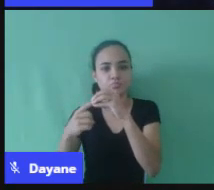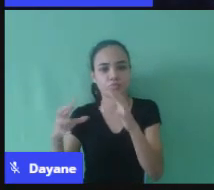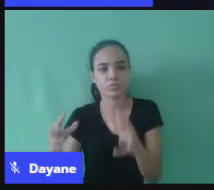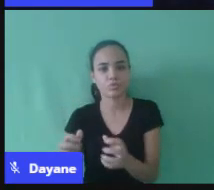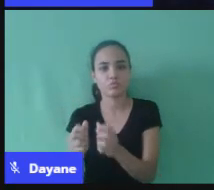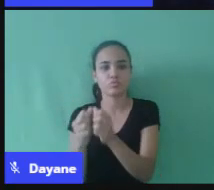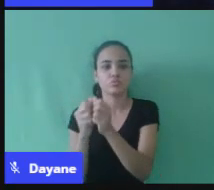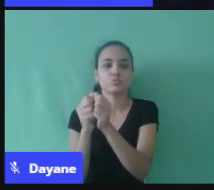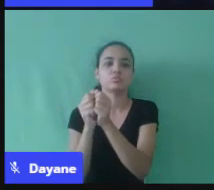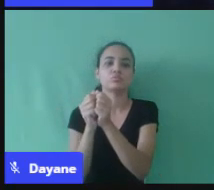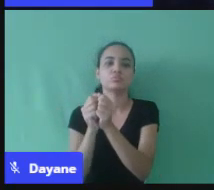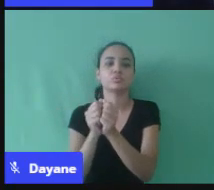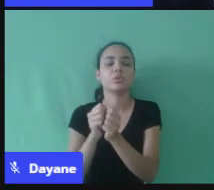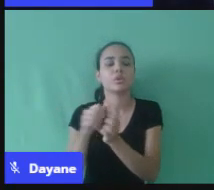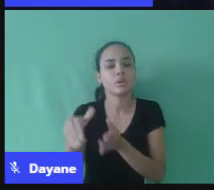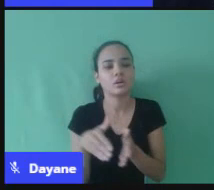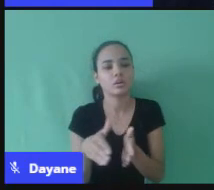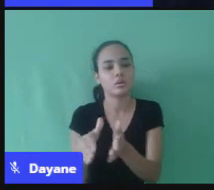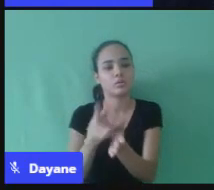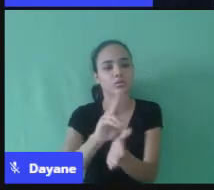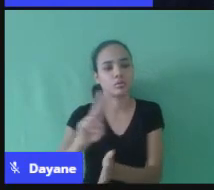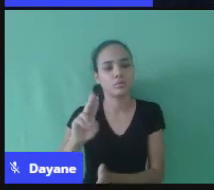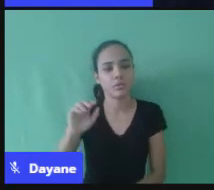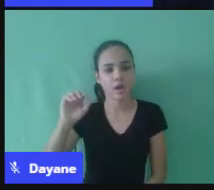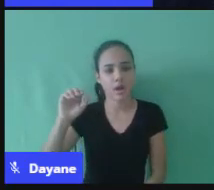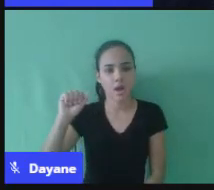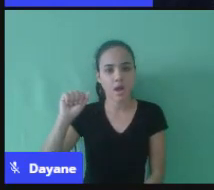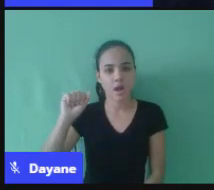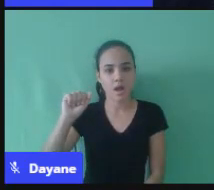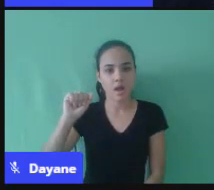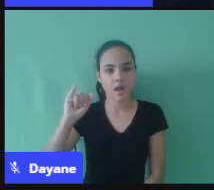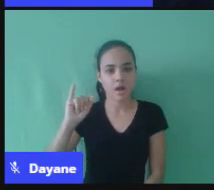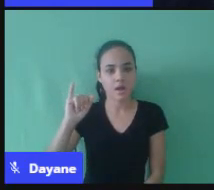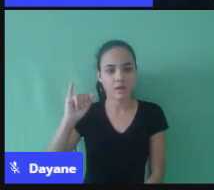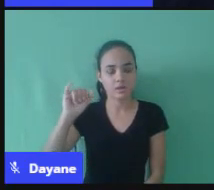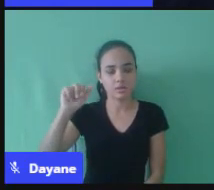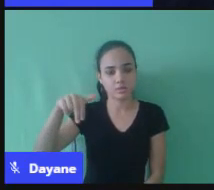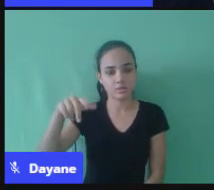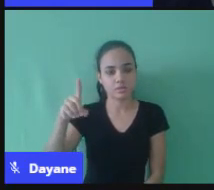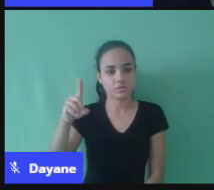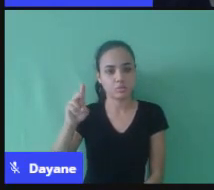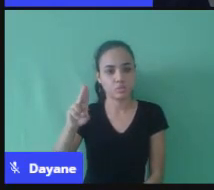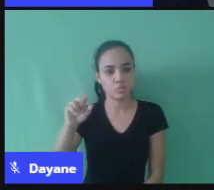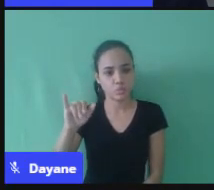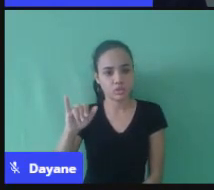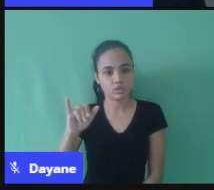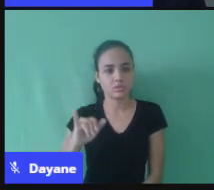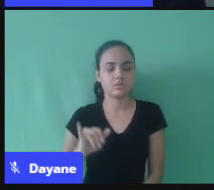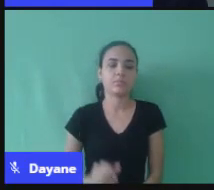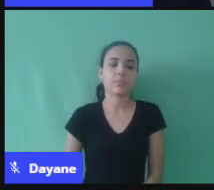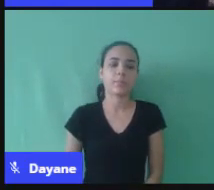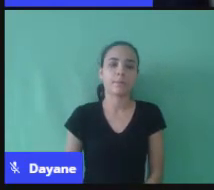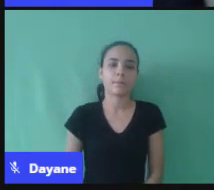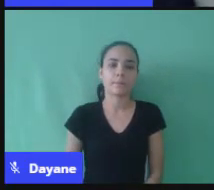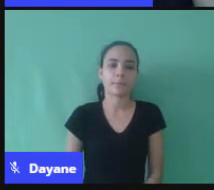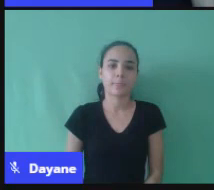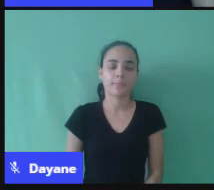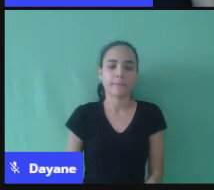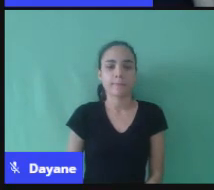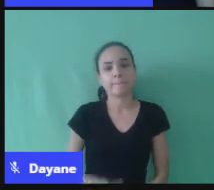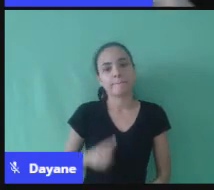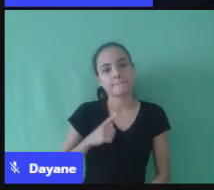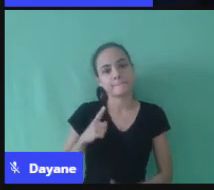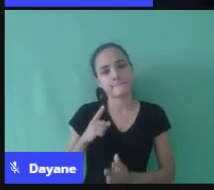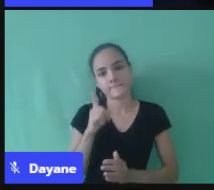E dentro dessa riqueza de águas superficiais que a gente tem, nós também somos privilegiados